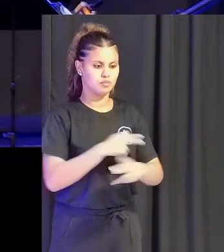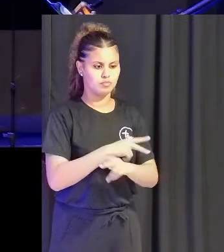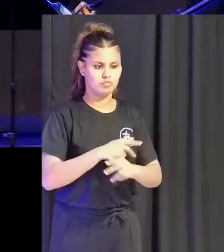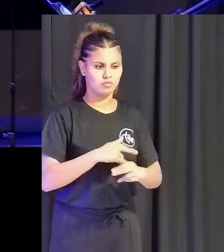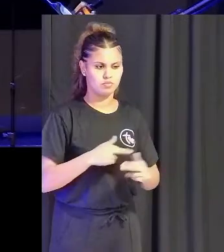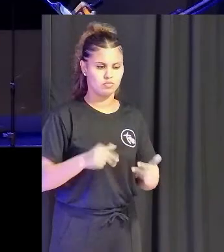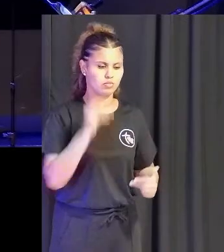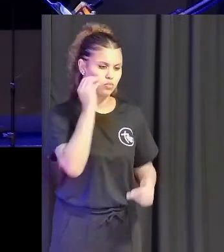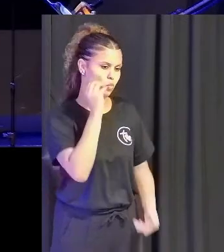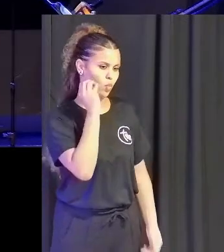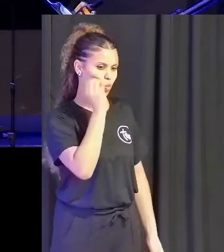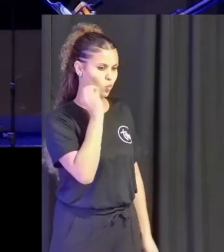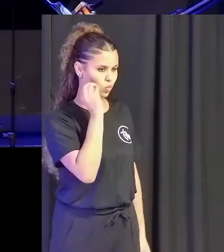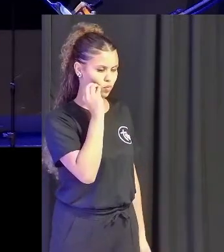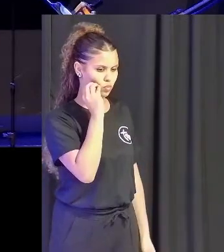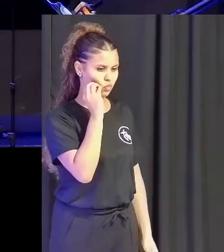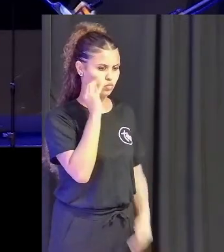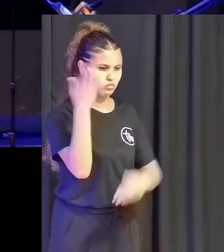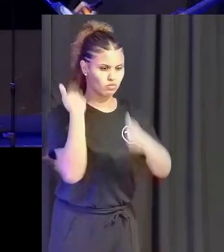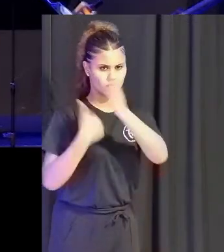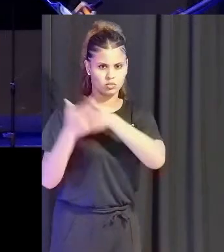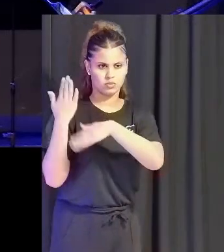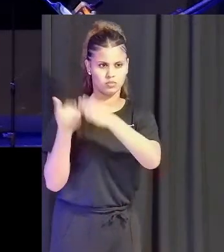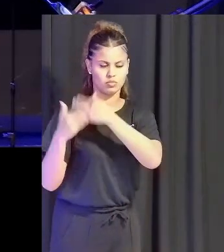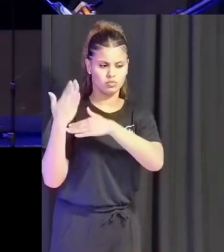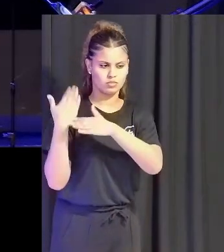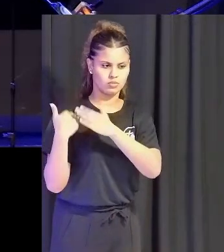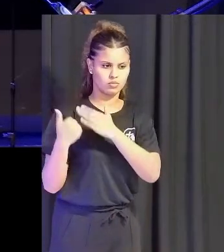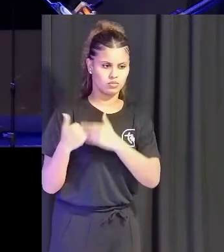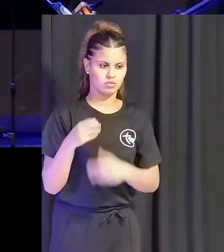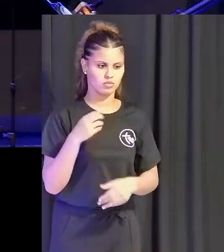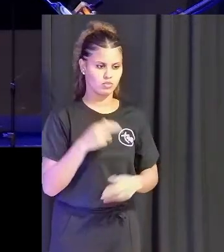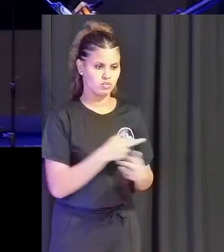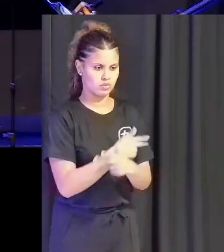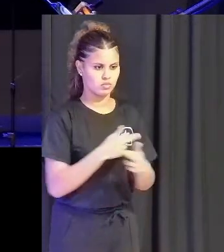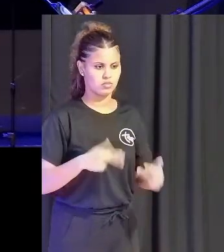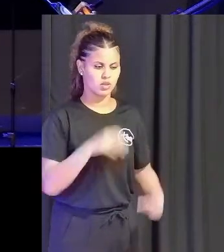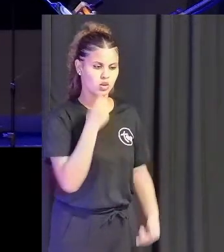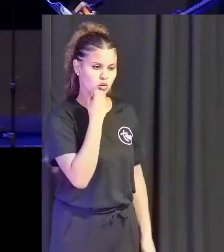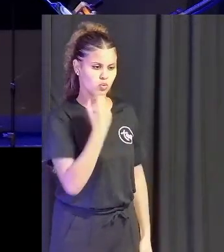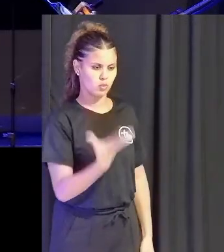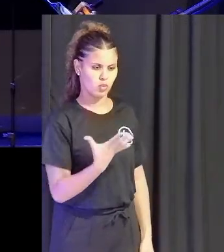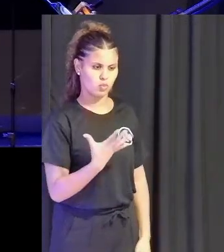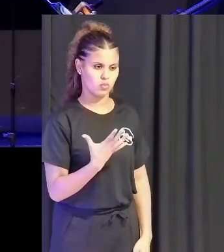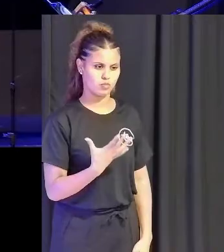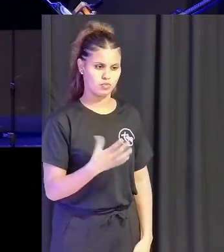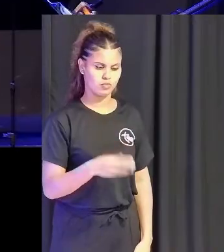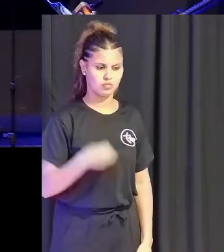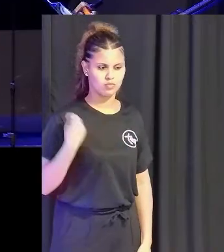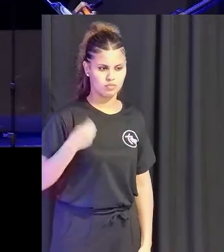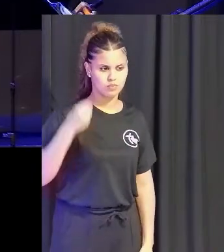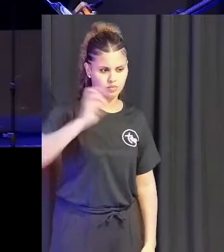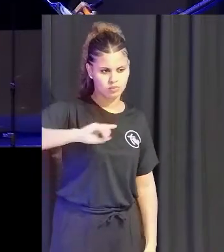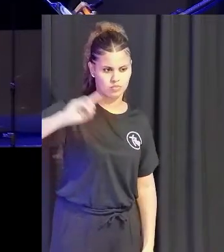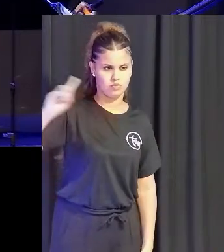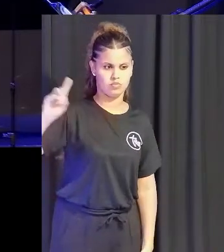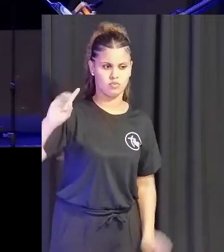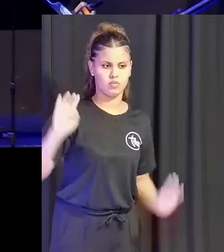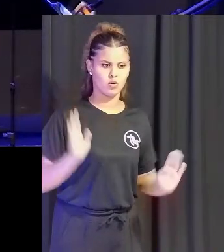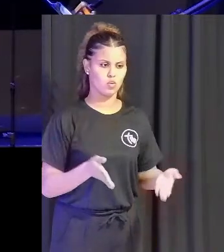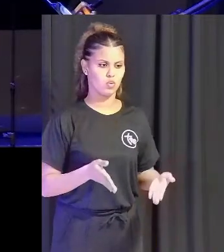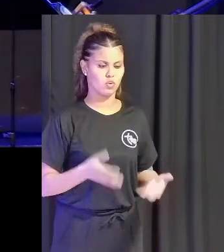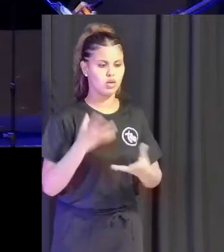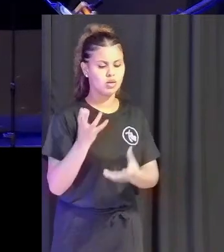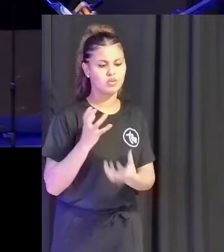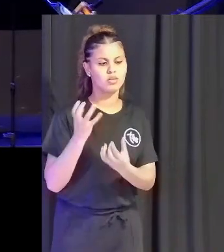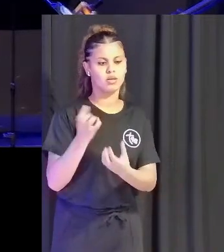boas, incríveis que eles experimentaram com Deus. E eu quero levá-los hoje a vocês a refletirem o que Jesus já tem feito nas